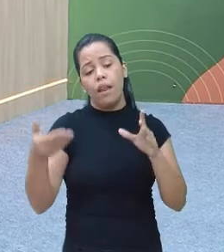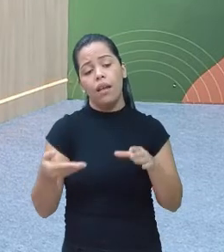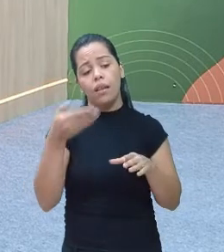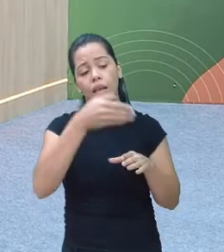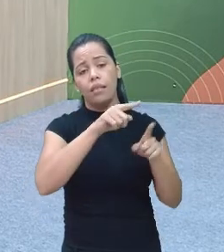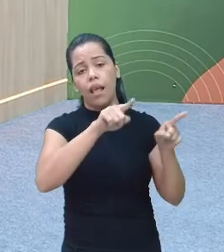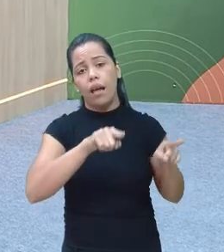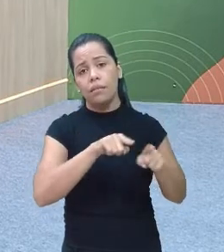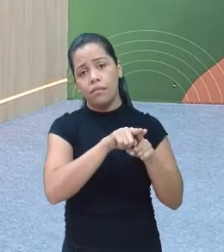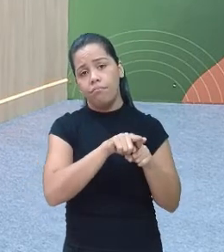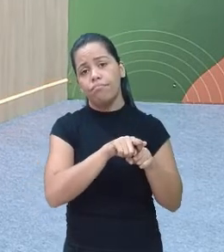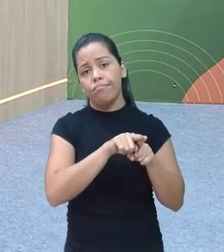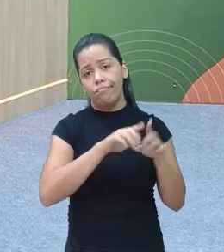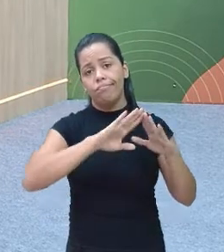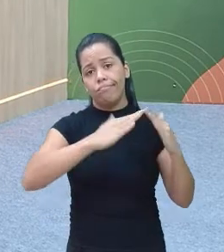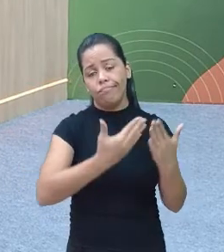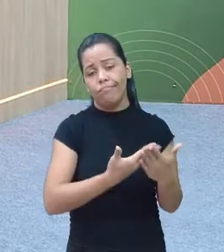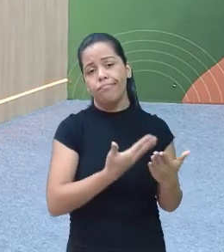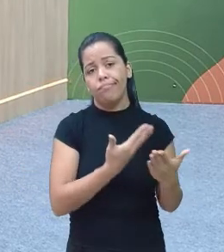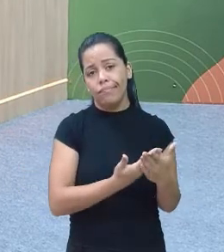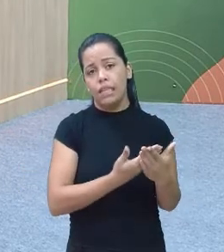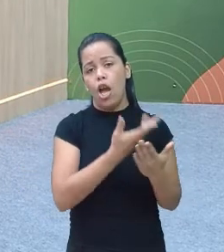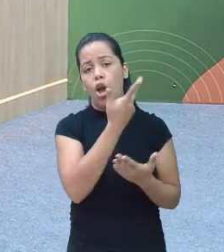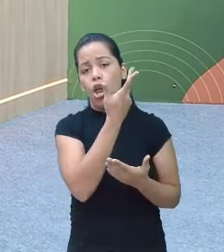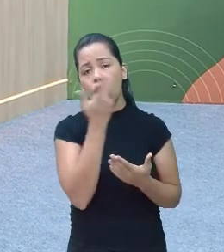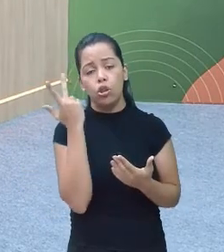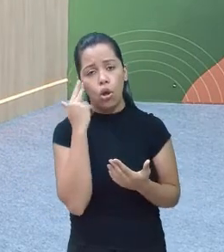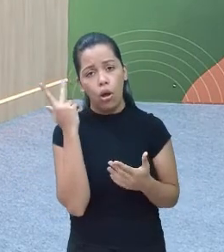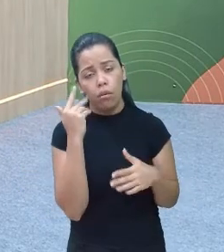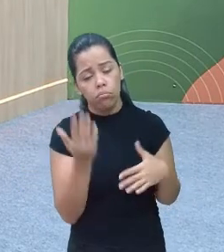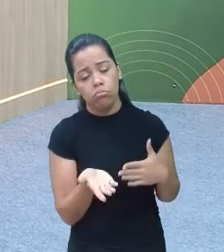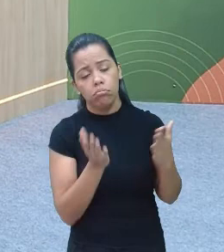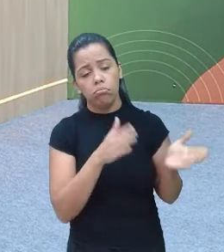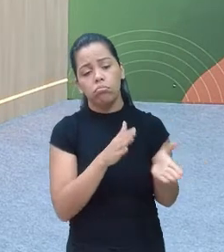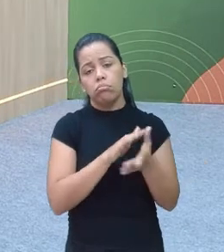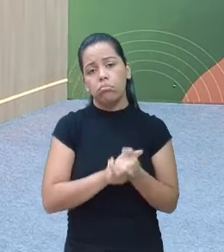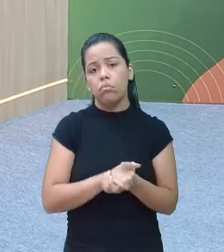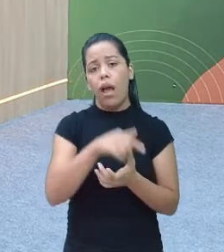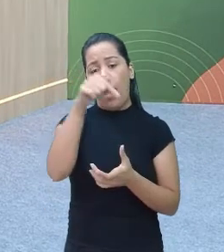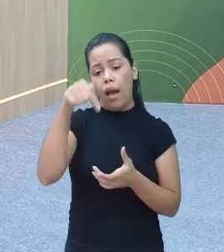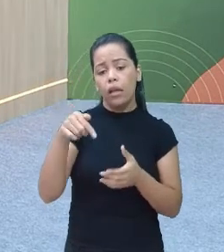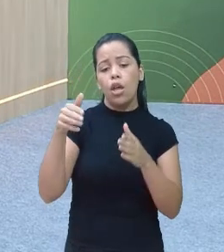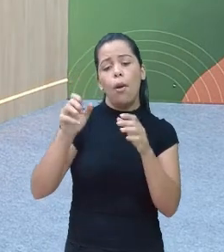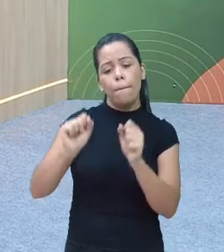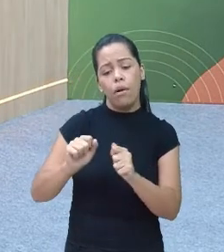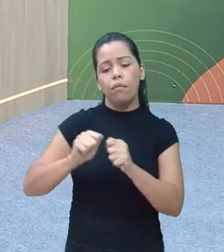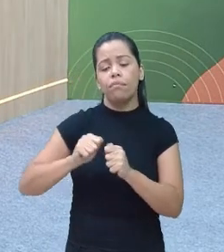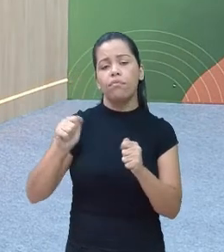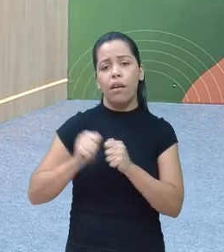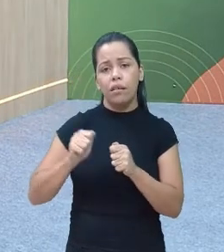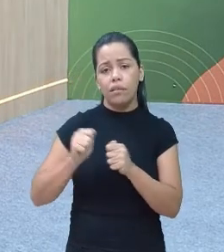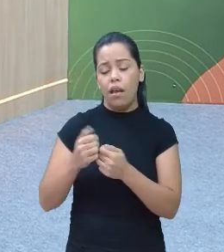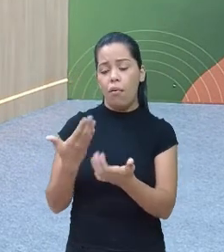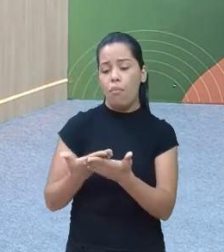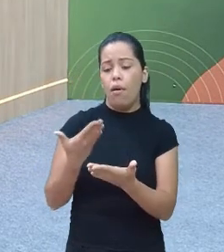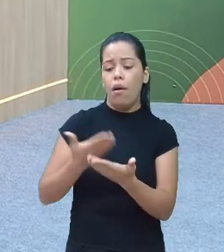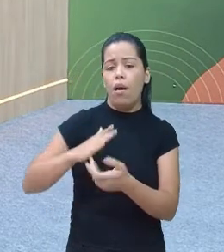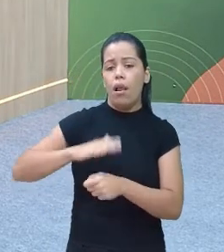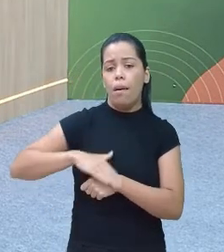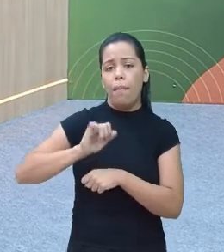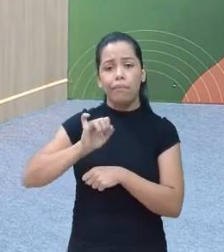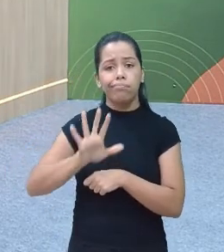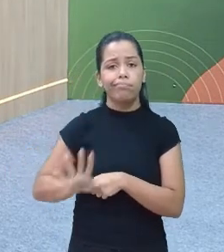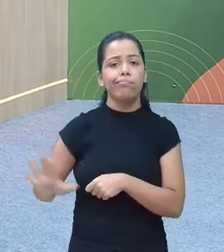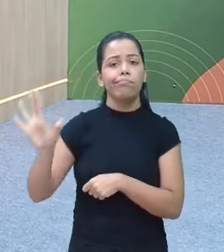Então, eu consigo ter muito mais criatividade, muito mais recursos para criar uma aula que para vocês seja aprazível,